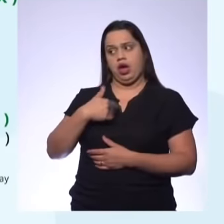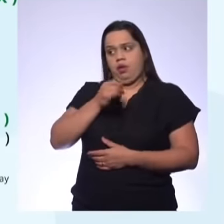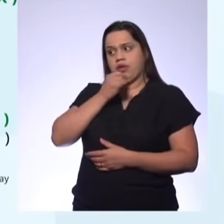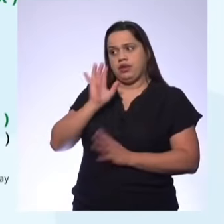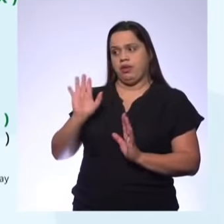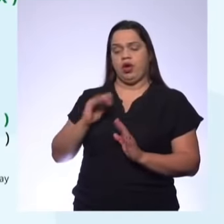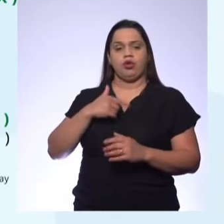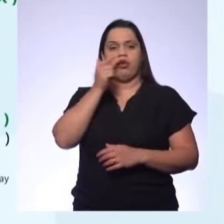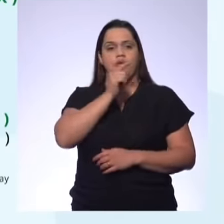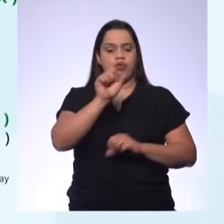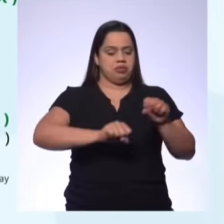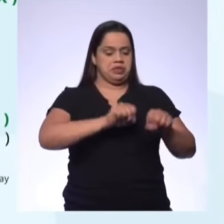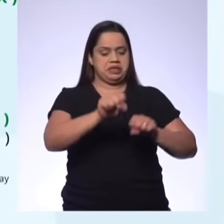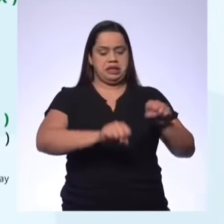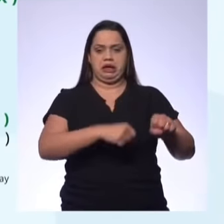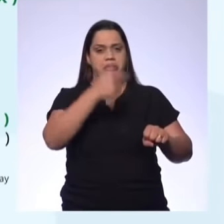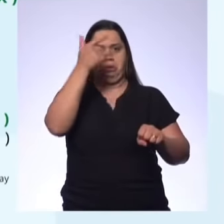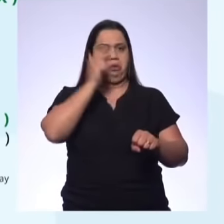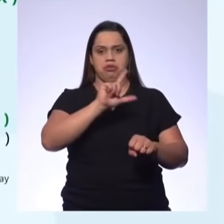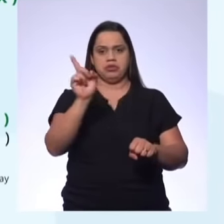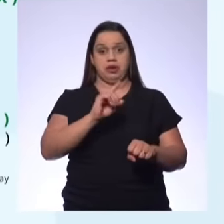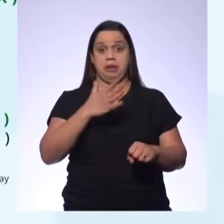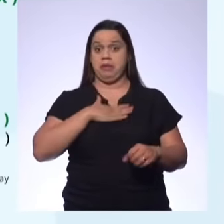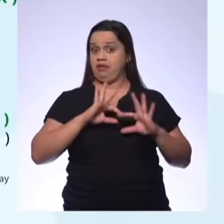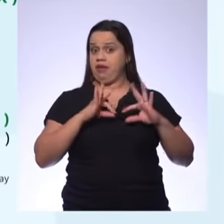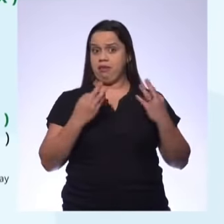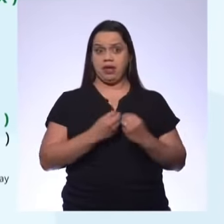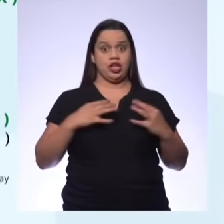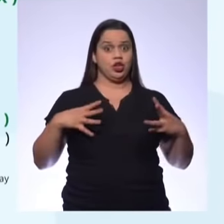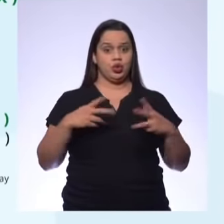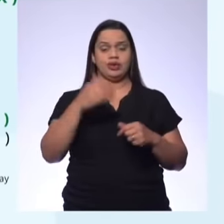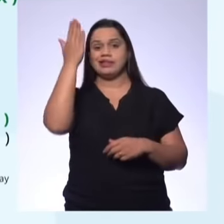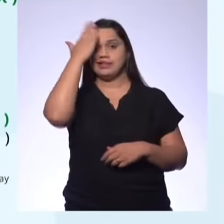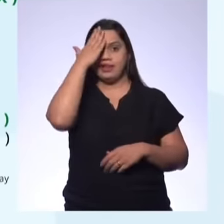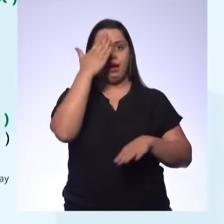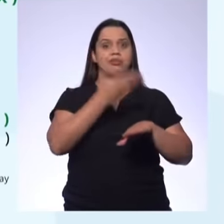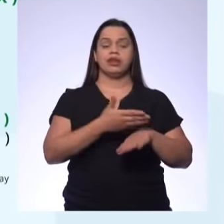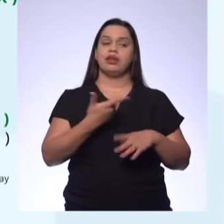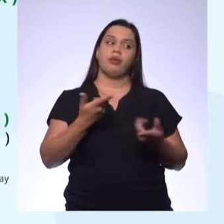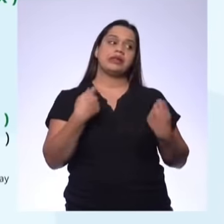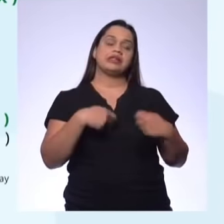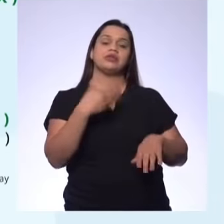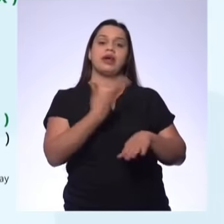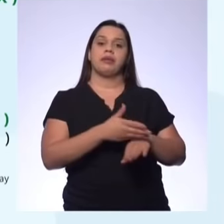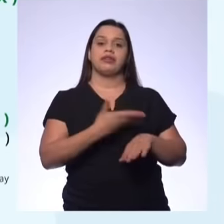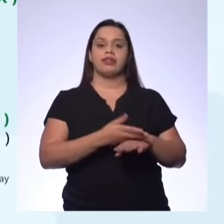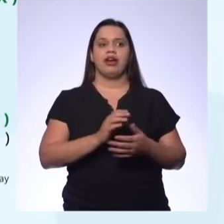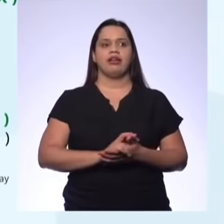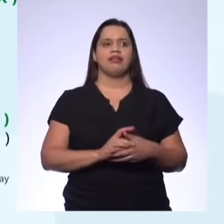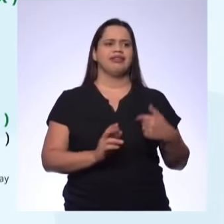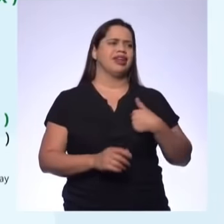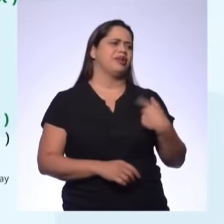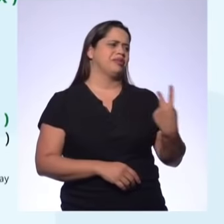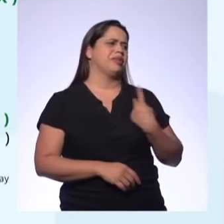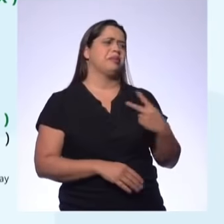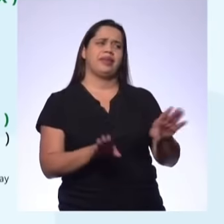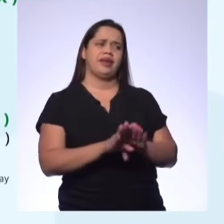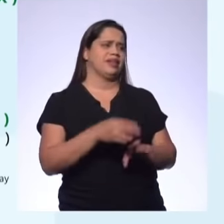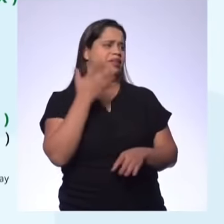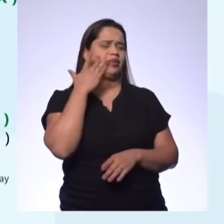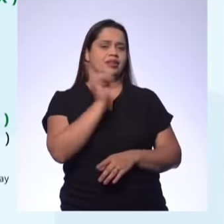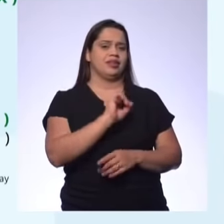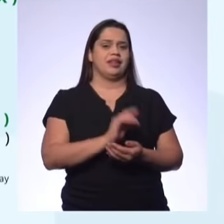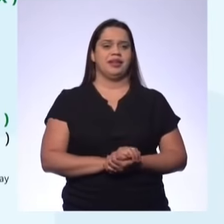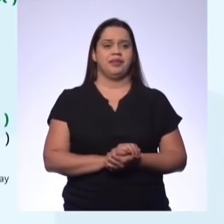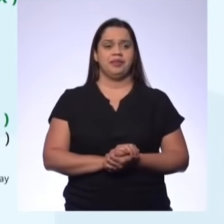de bicicleta e a minha família inteira andar de bicicleta precisa praticar Ned Líder que nós também não tão que eu também